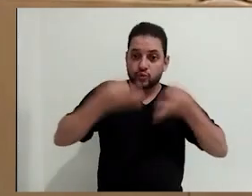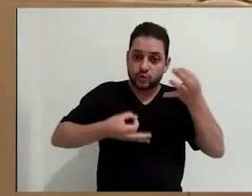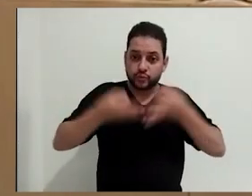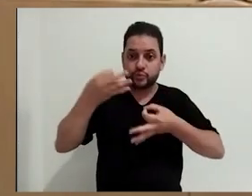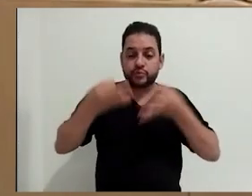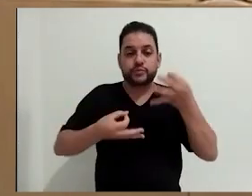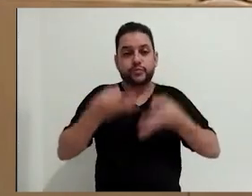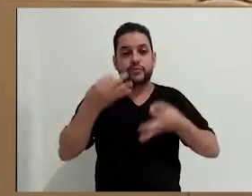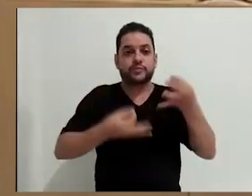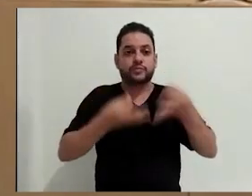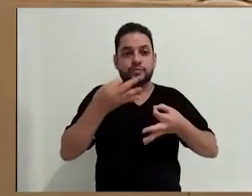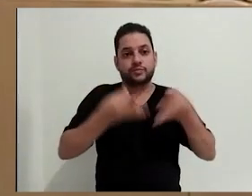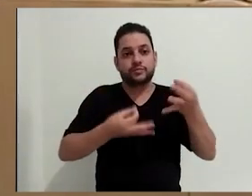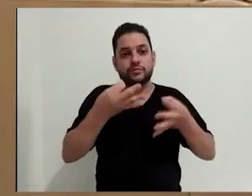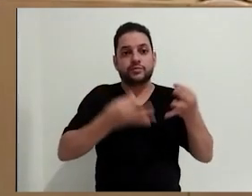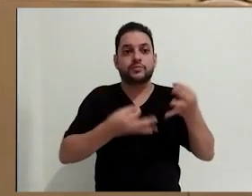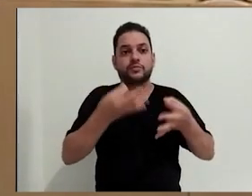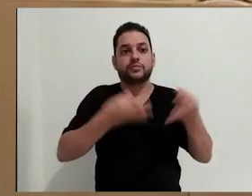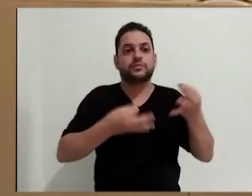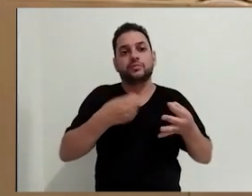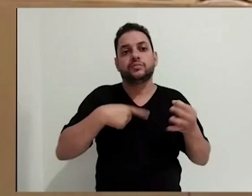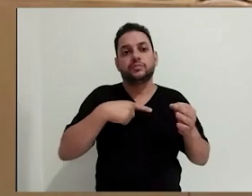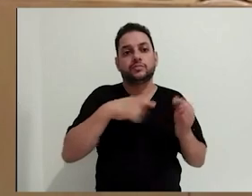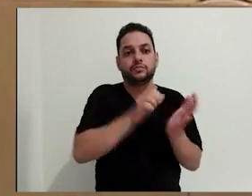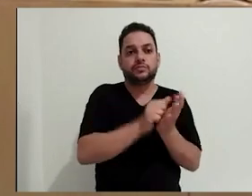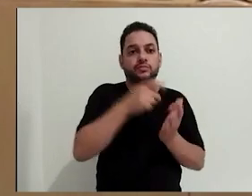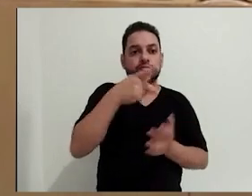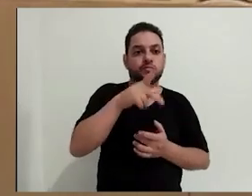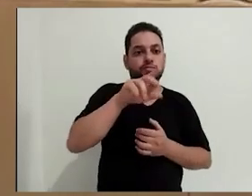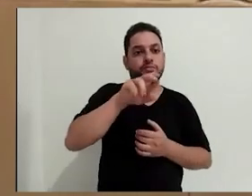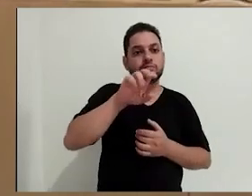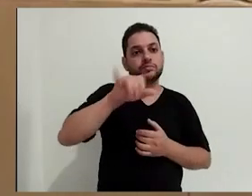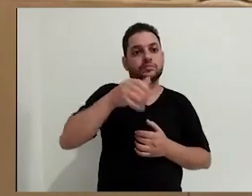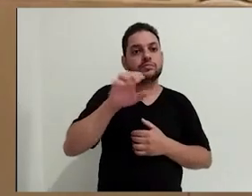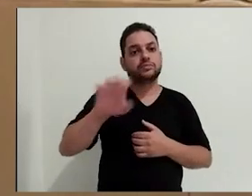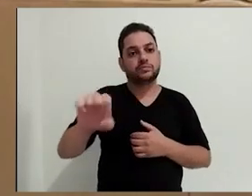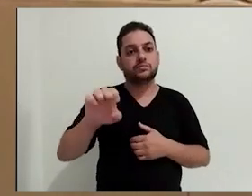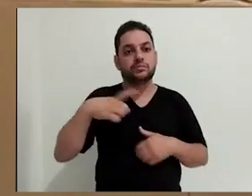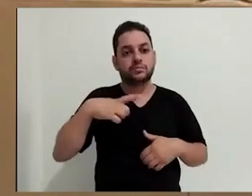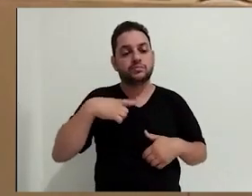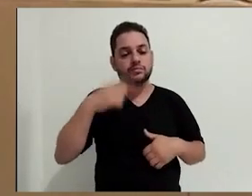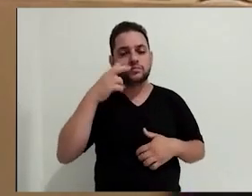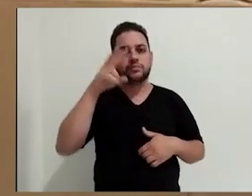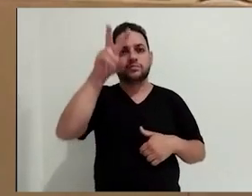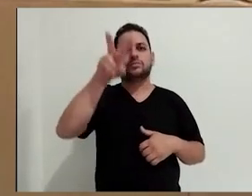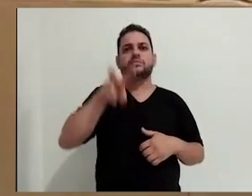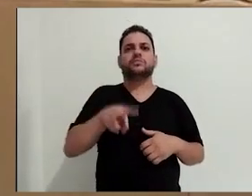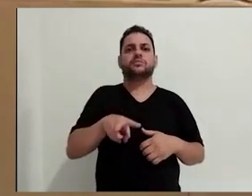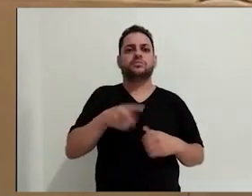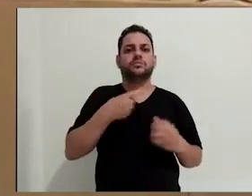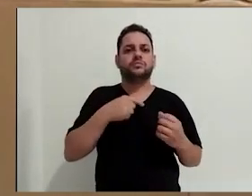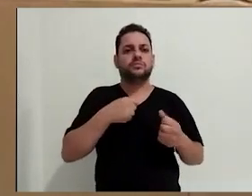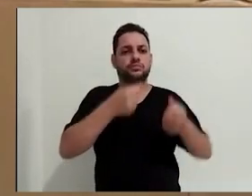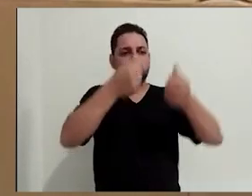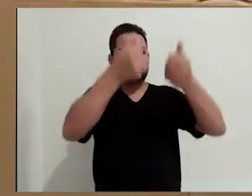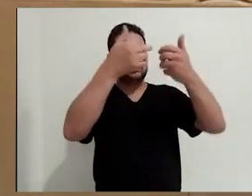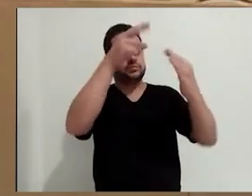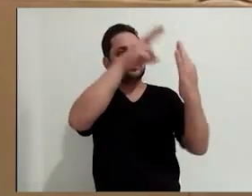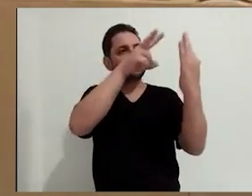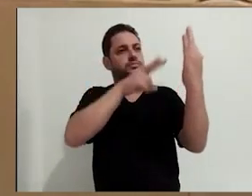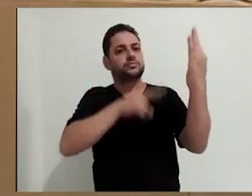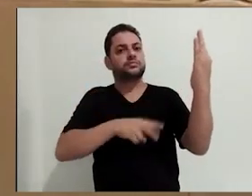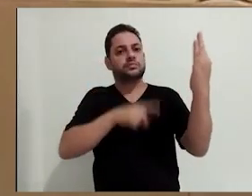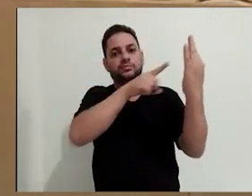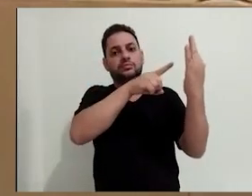eles são cadastrados no PJE por juízo dentro de um núcleo, mas a gente consegue enxergar como se fosse na vara, a gente enxerga titular e